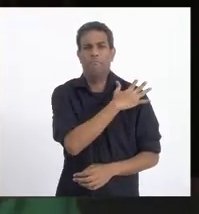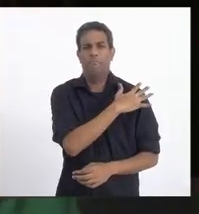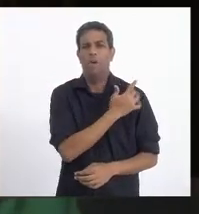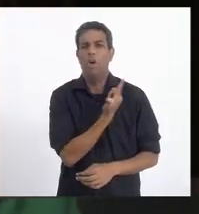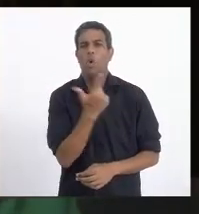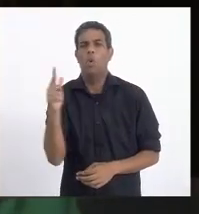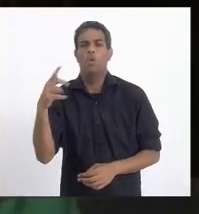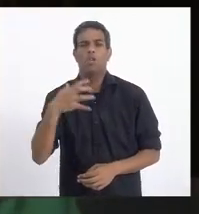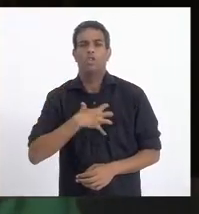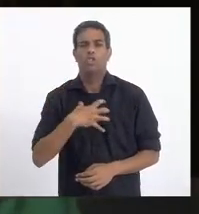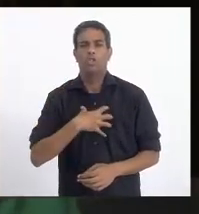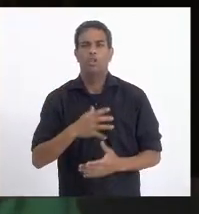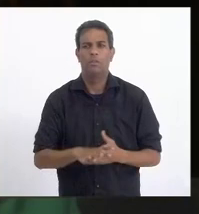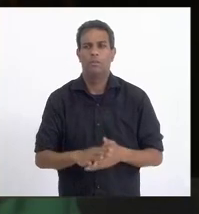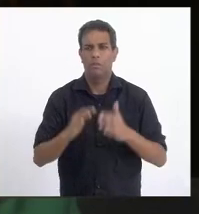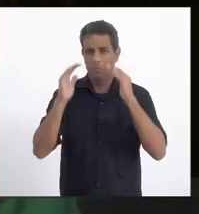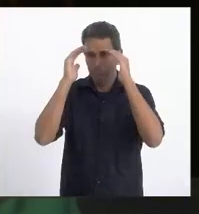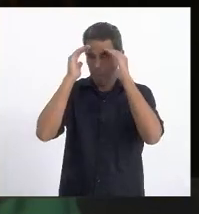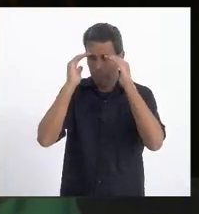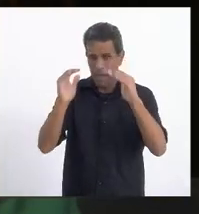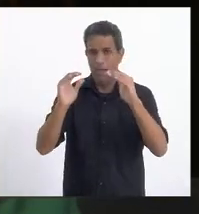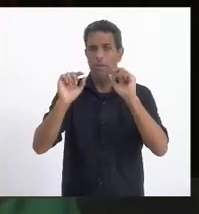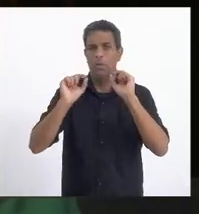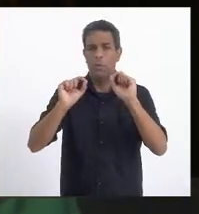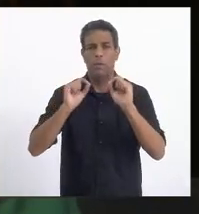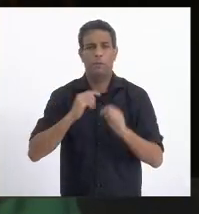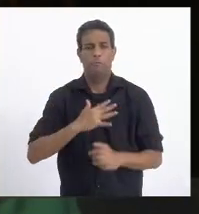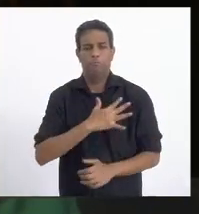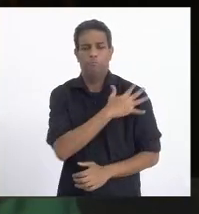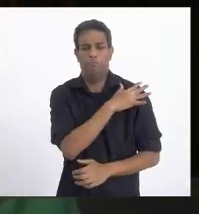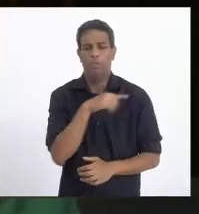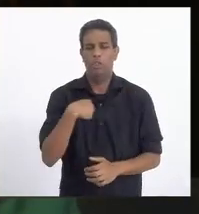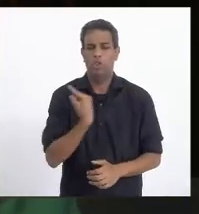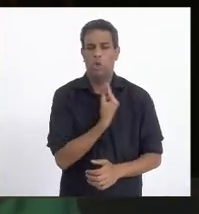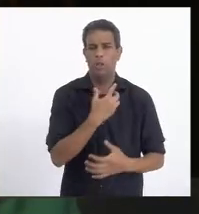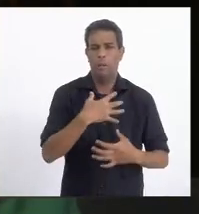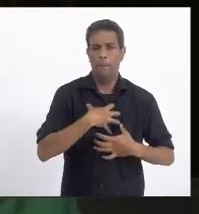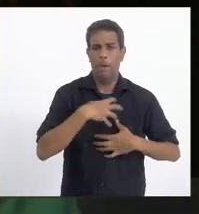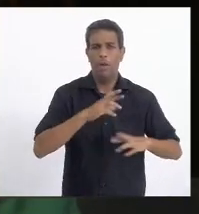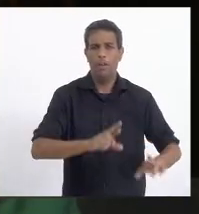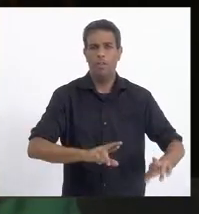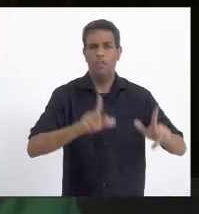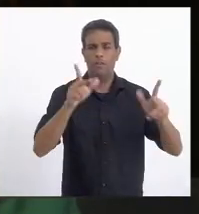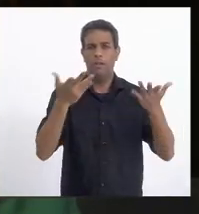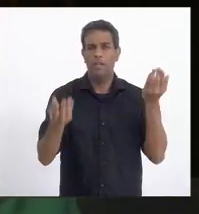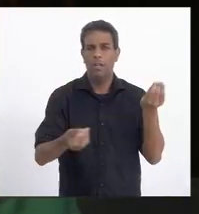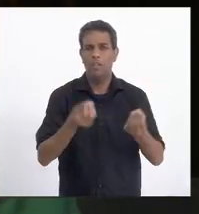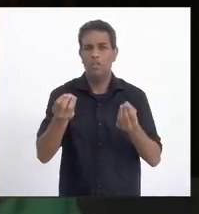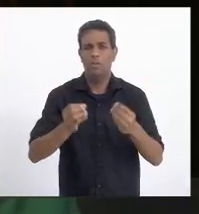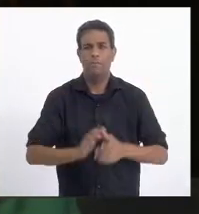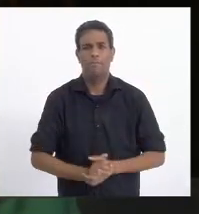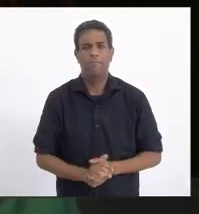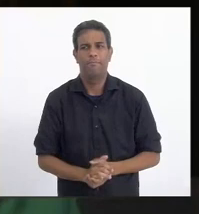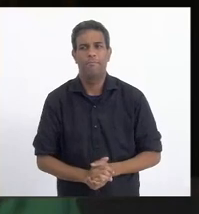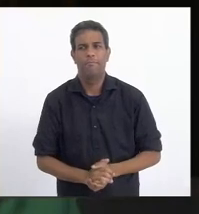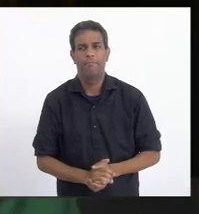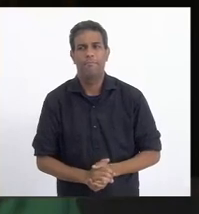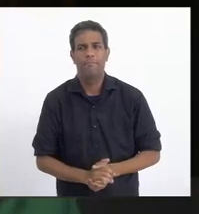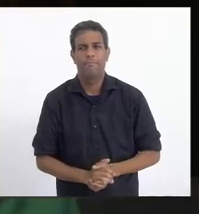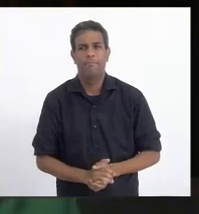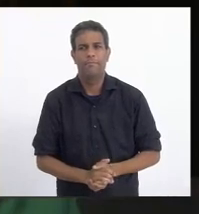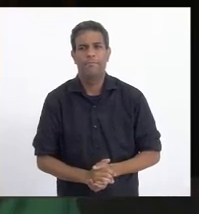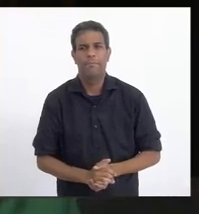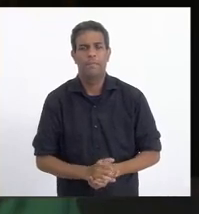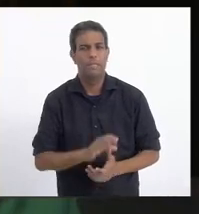é outra gente com muito respeito às Forças Armadas Mas a nossa realidade é outra e nós temos toda